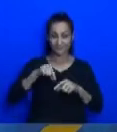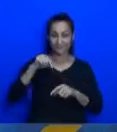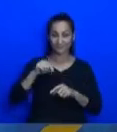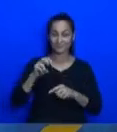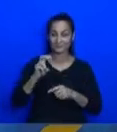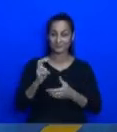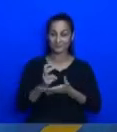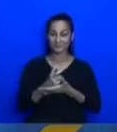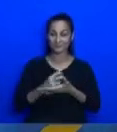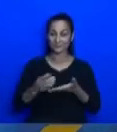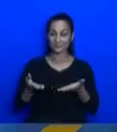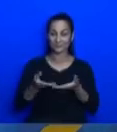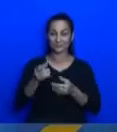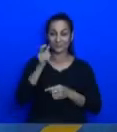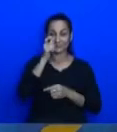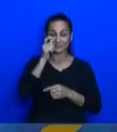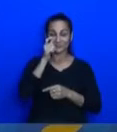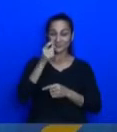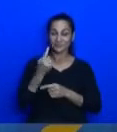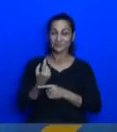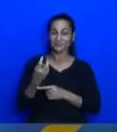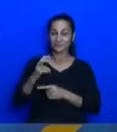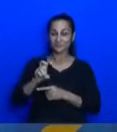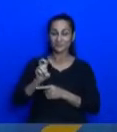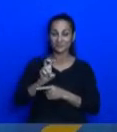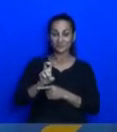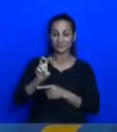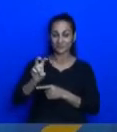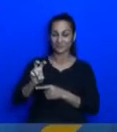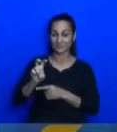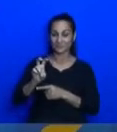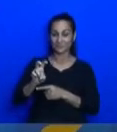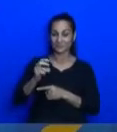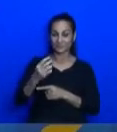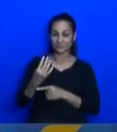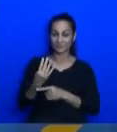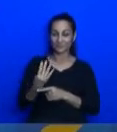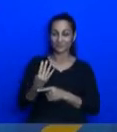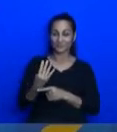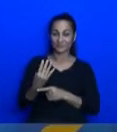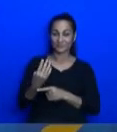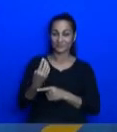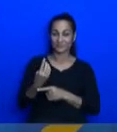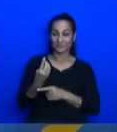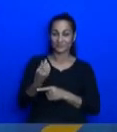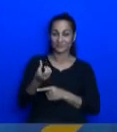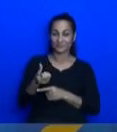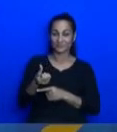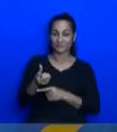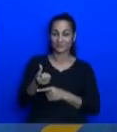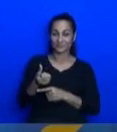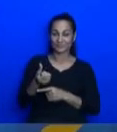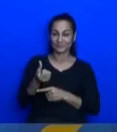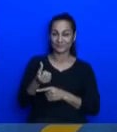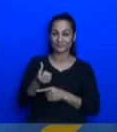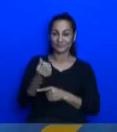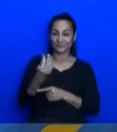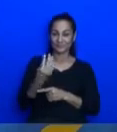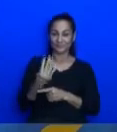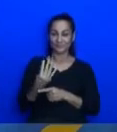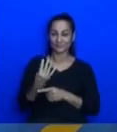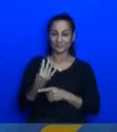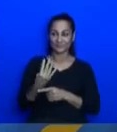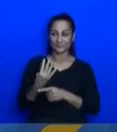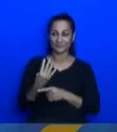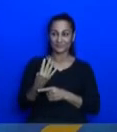dezenas da quina de hoje. Vamos conferir. 15, 55, 54, 16